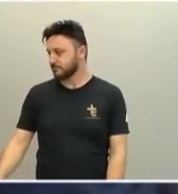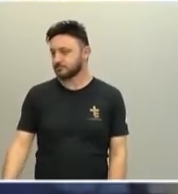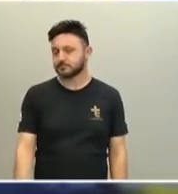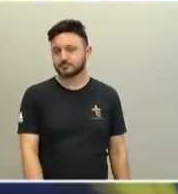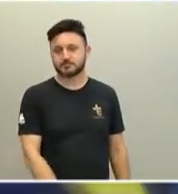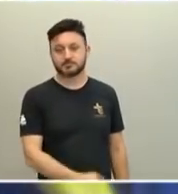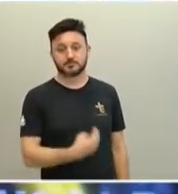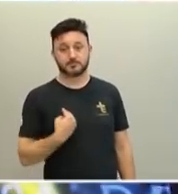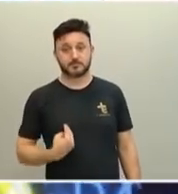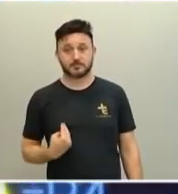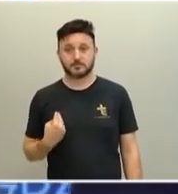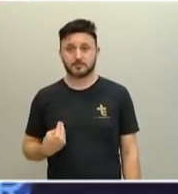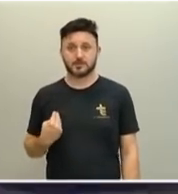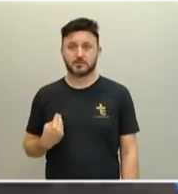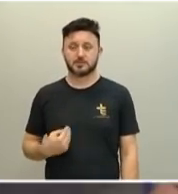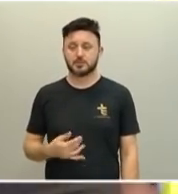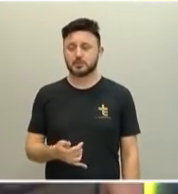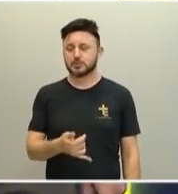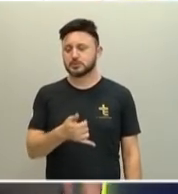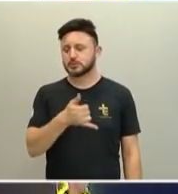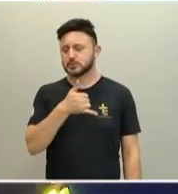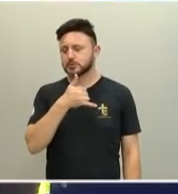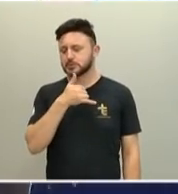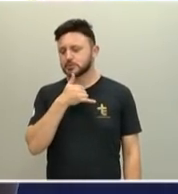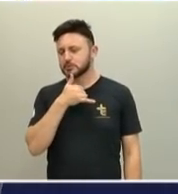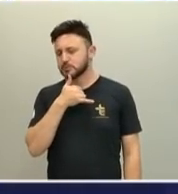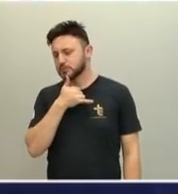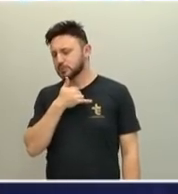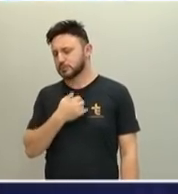estou num deserto sem vida e